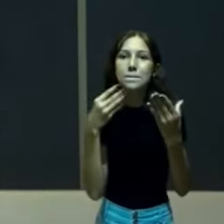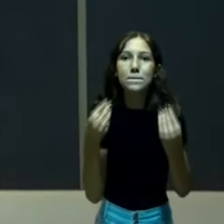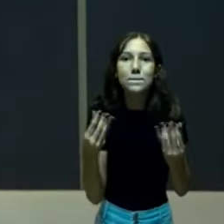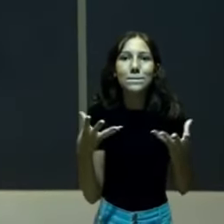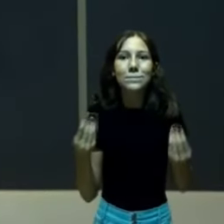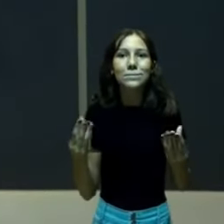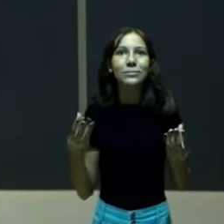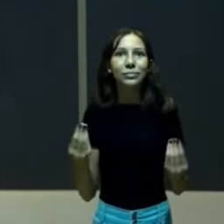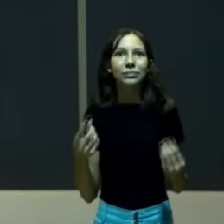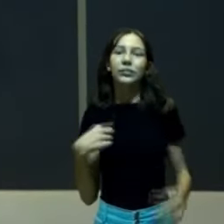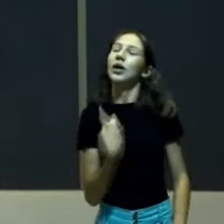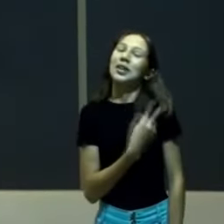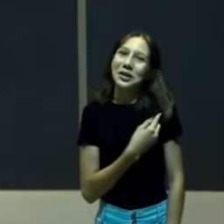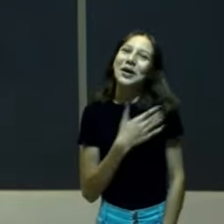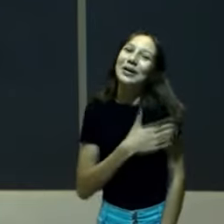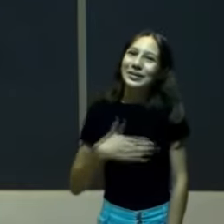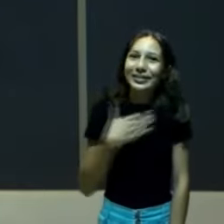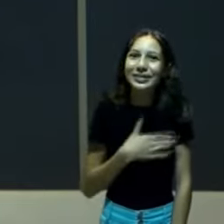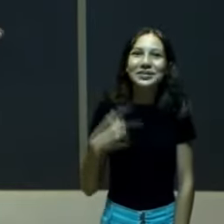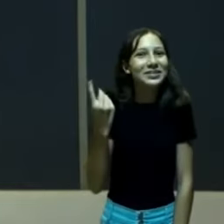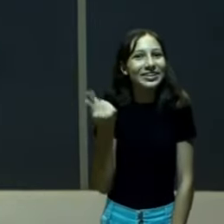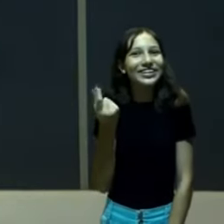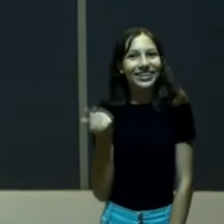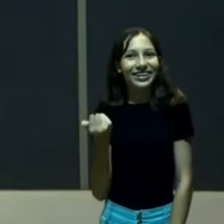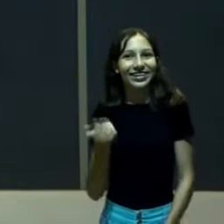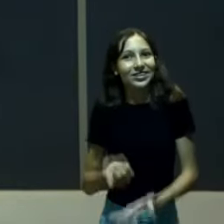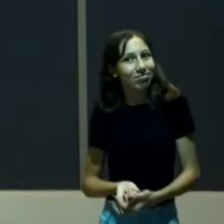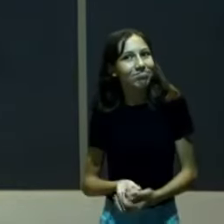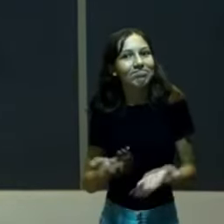Que a gente gosta de riqueza. Vai me dizer que não.